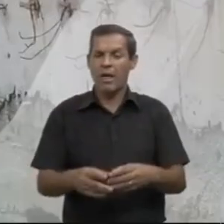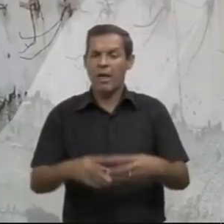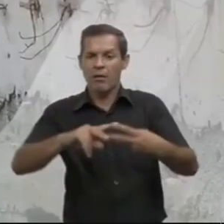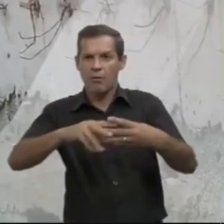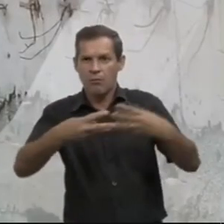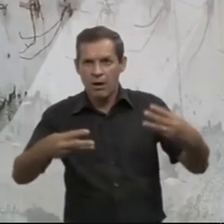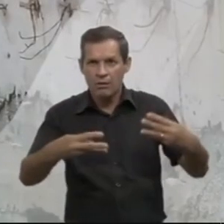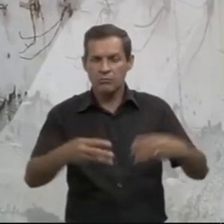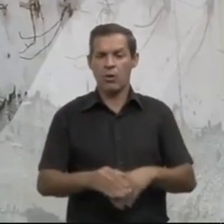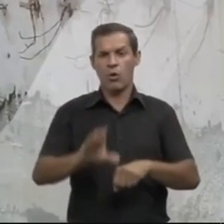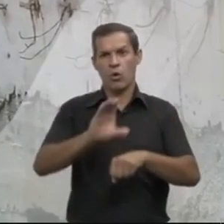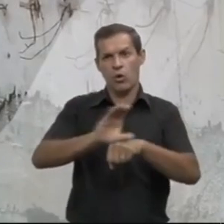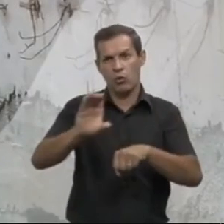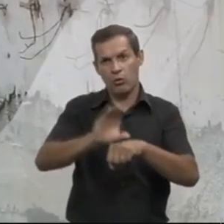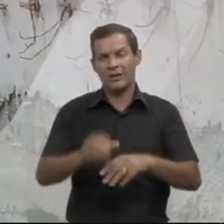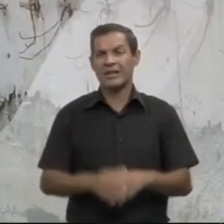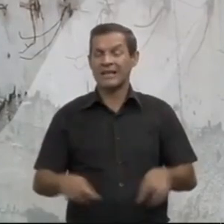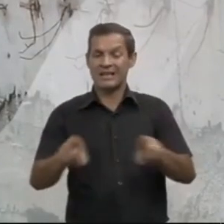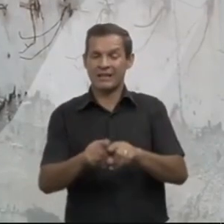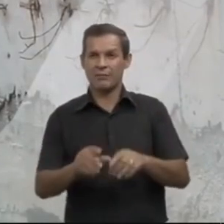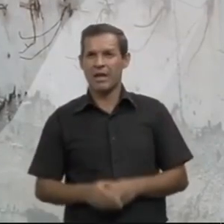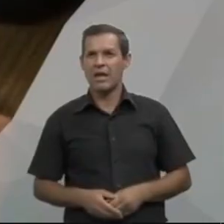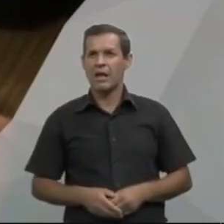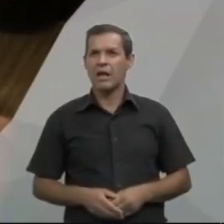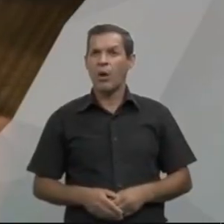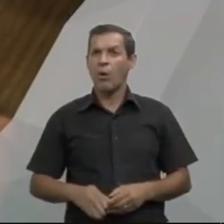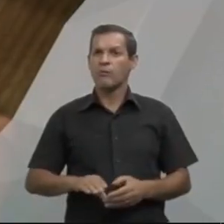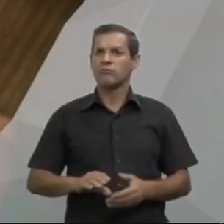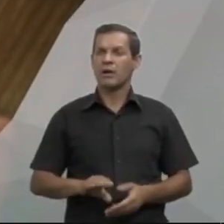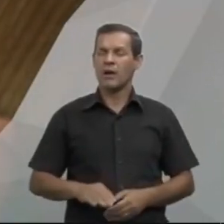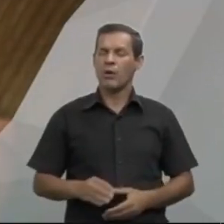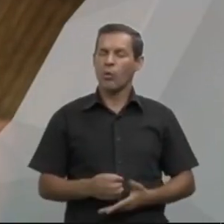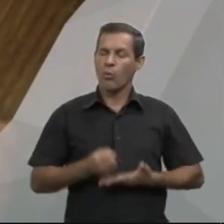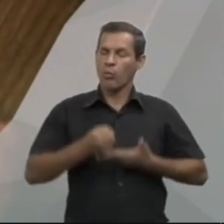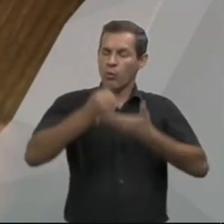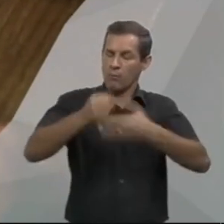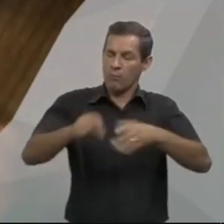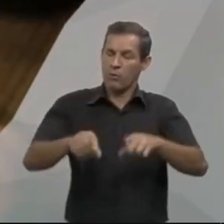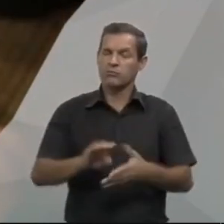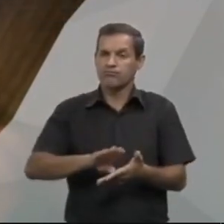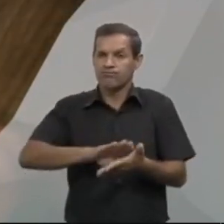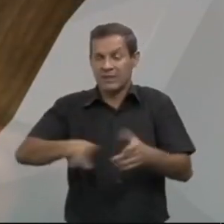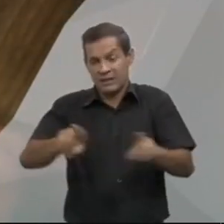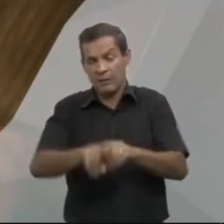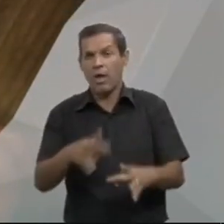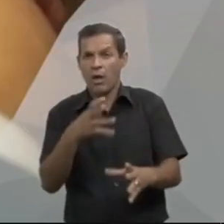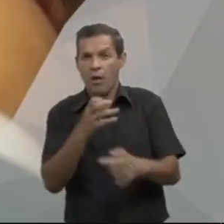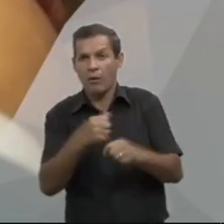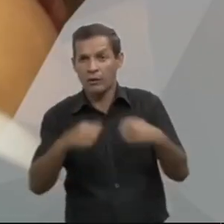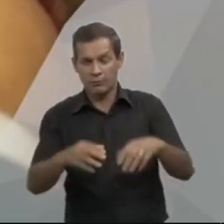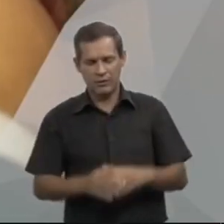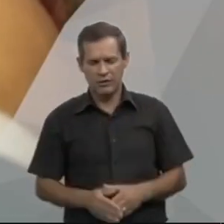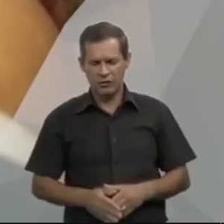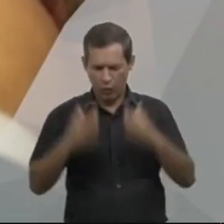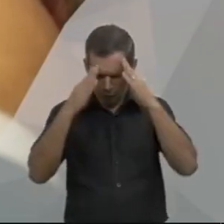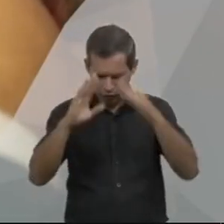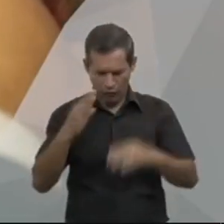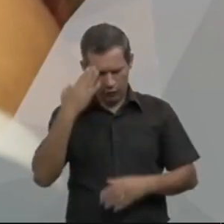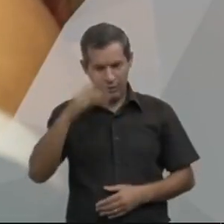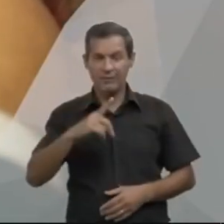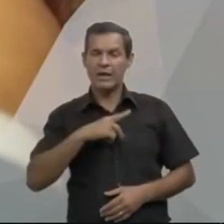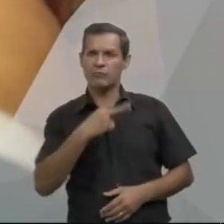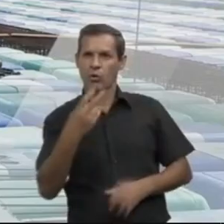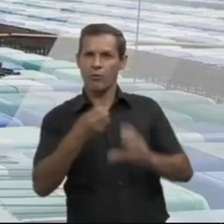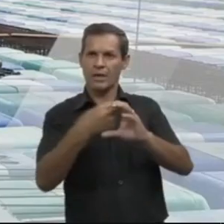armação, concretagem e a tiragem dos escoramentos. E o cálculo também demanda uma atenção especial, principalmente em